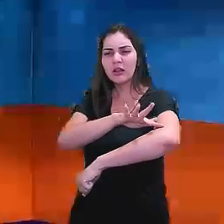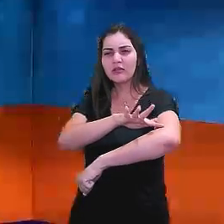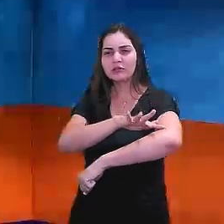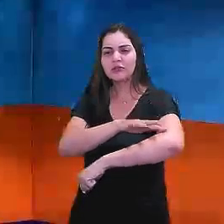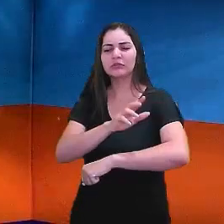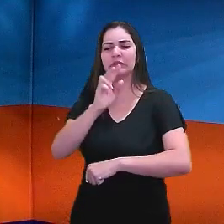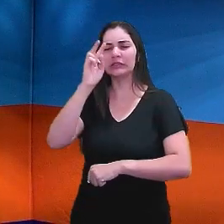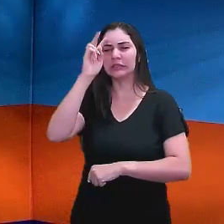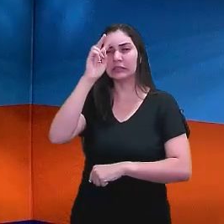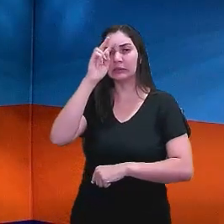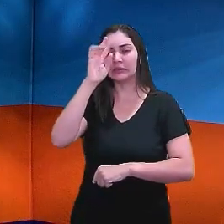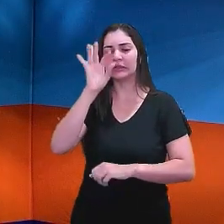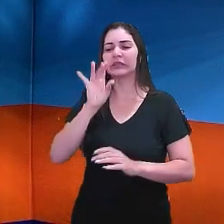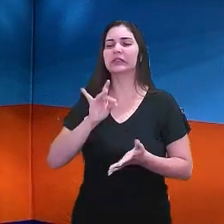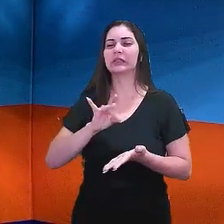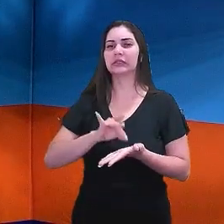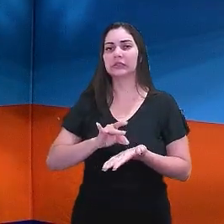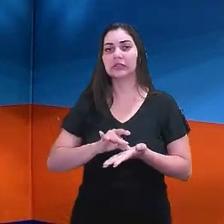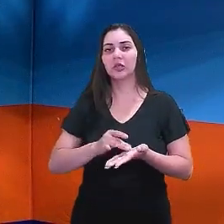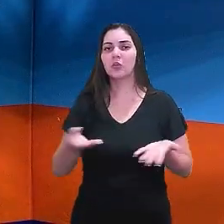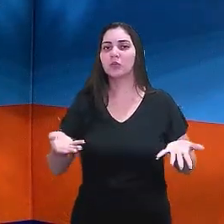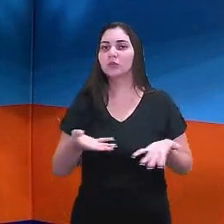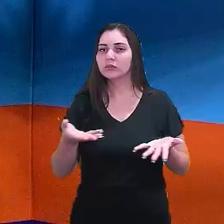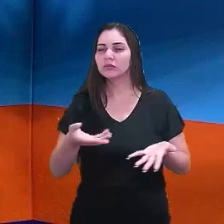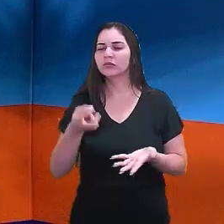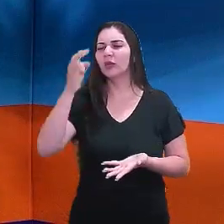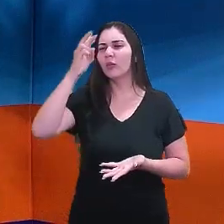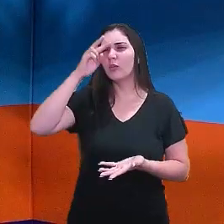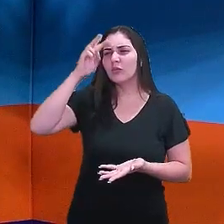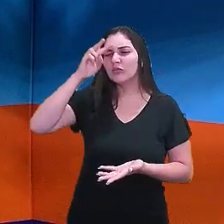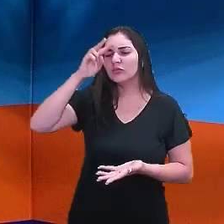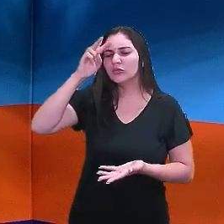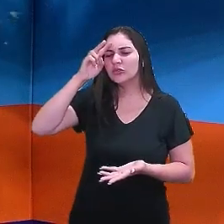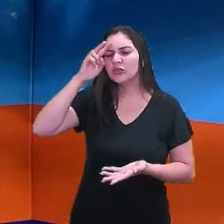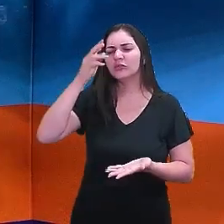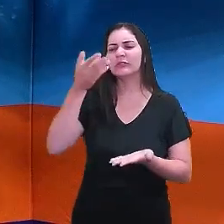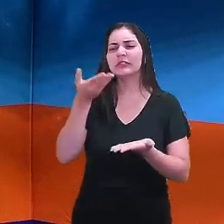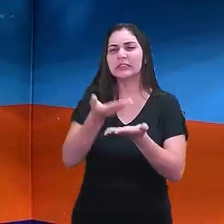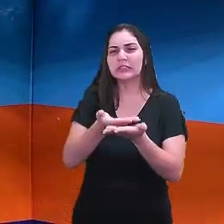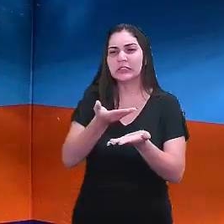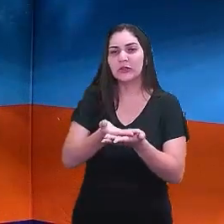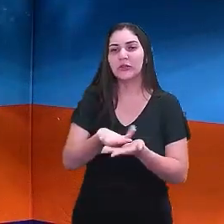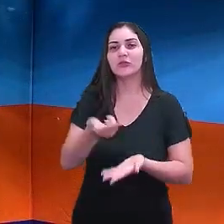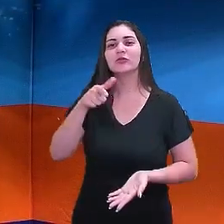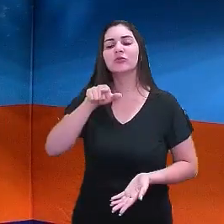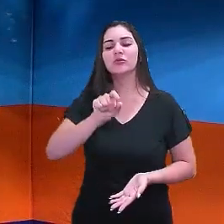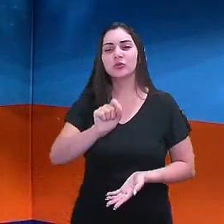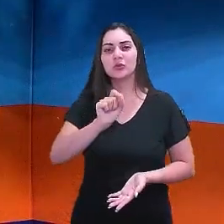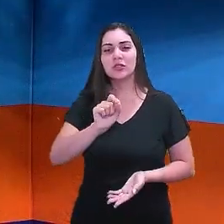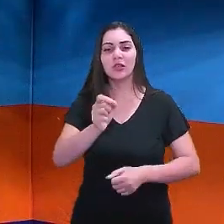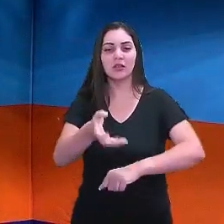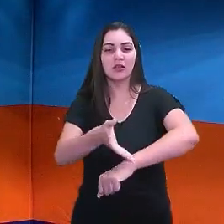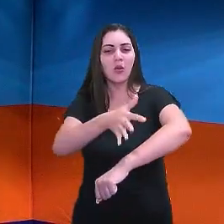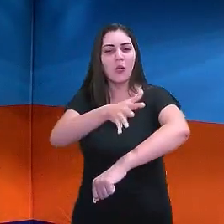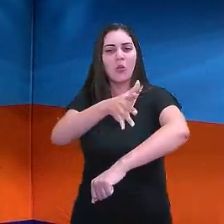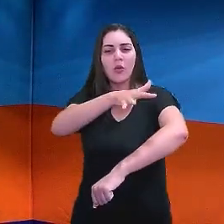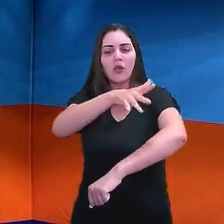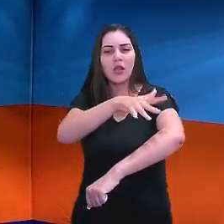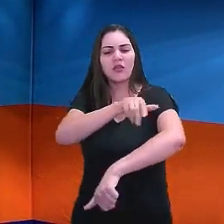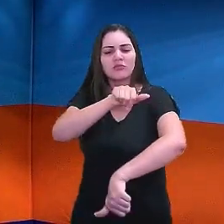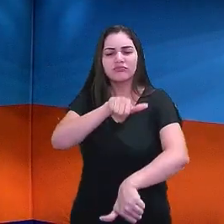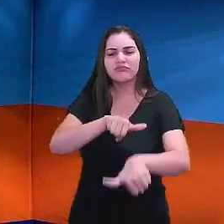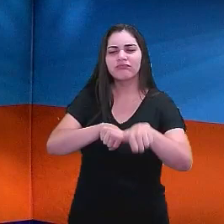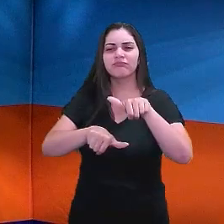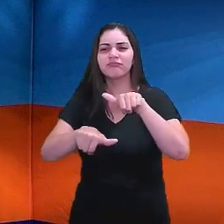isso? Exatamente, vamos falar um pouquinho, relembrar o que é relevo e falar um pouquinho dessas modificações e transformações, quem é